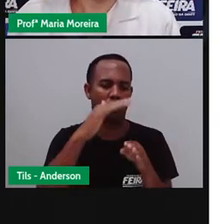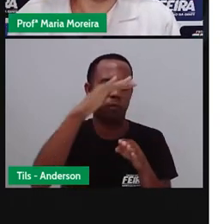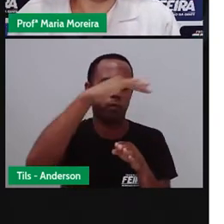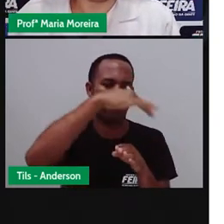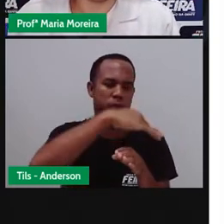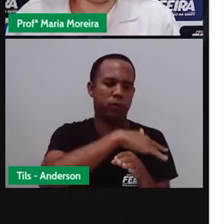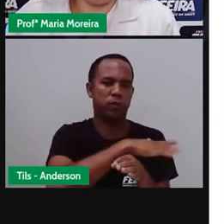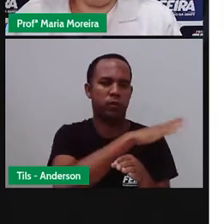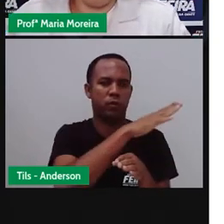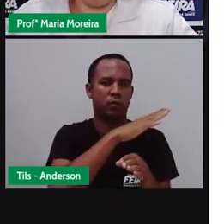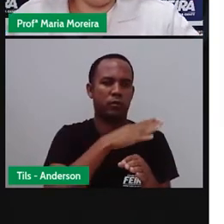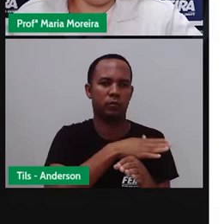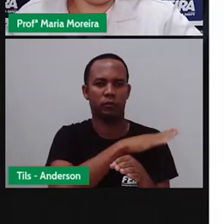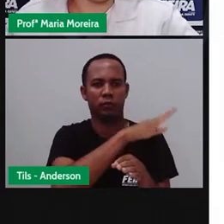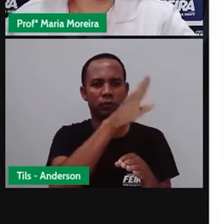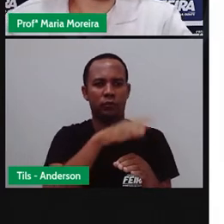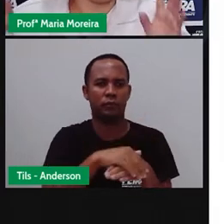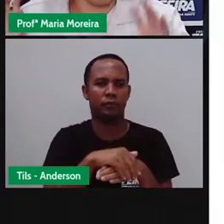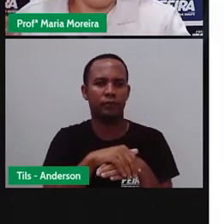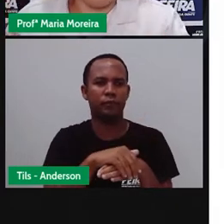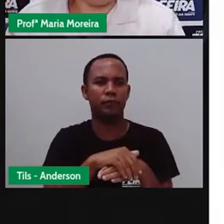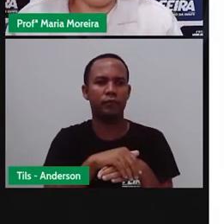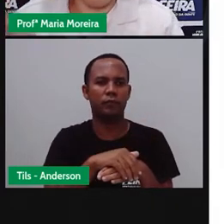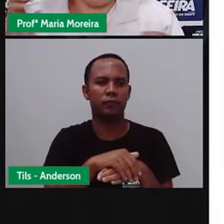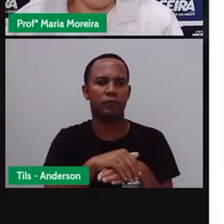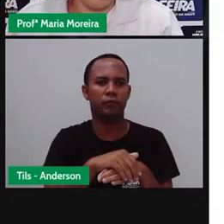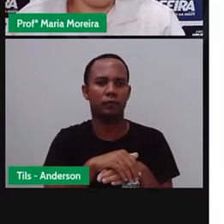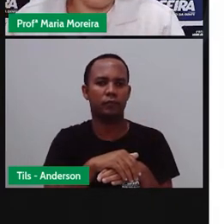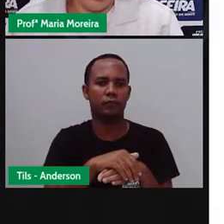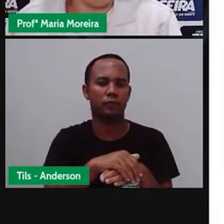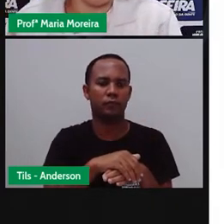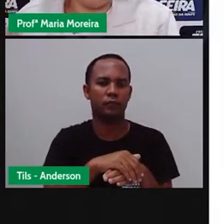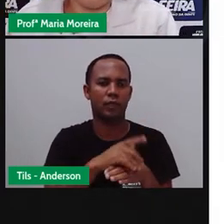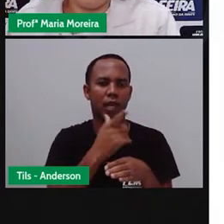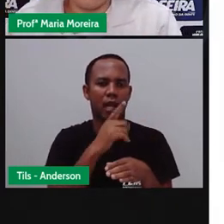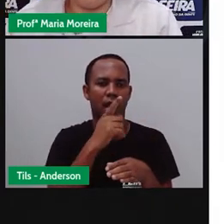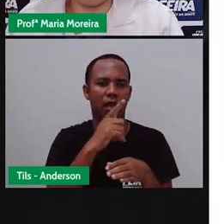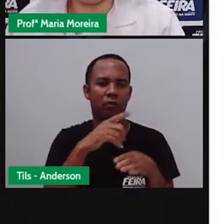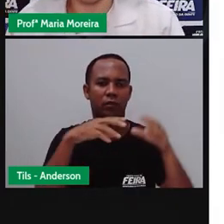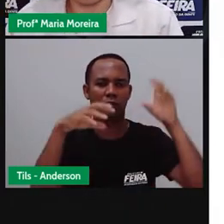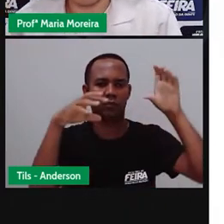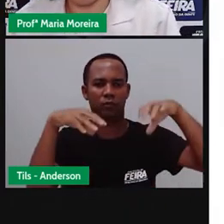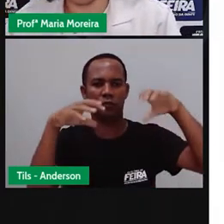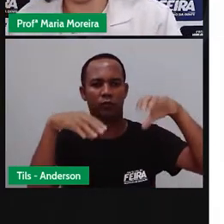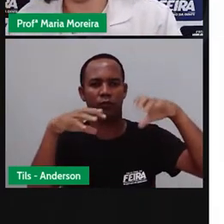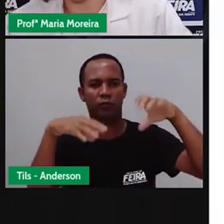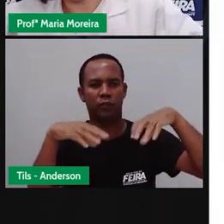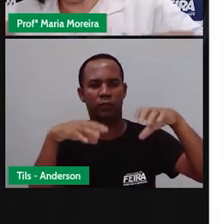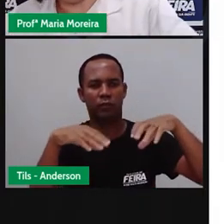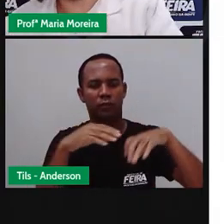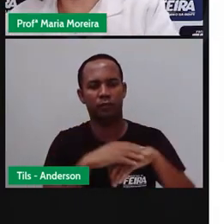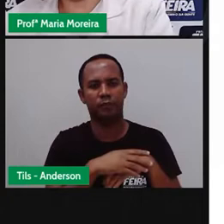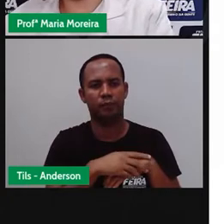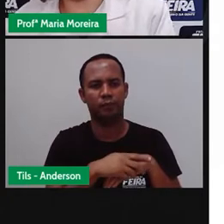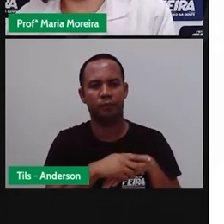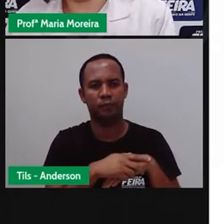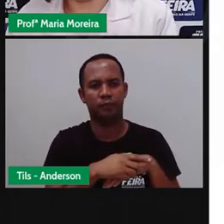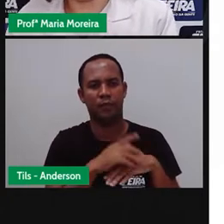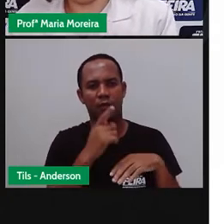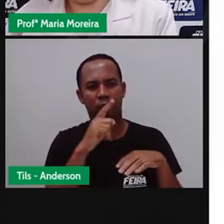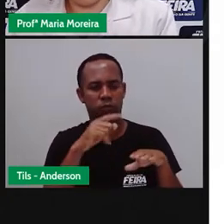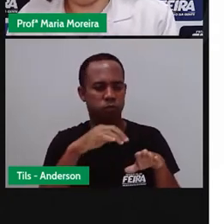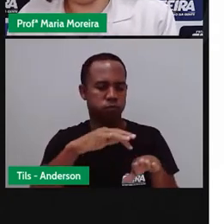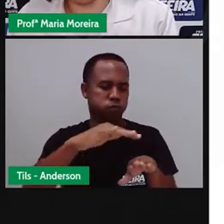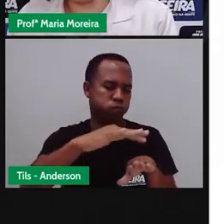esgoto, né, para uma drenagem pluvial, que é a drenagem da água da chuva, não é rede de esgoto, né, porque esgoto não. É a drenagem da